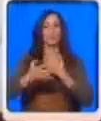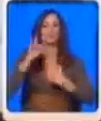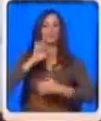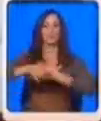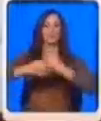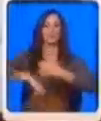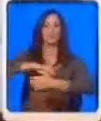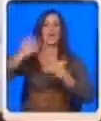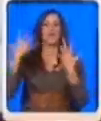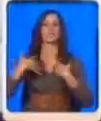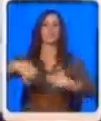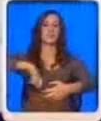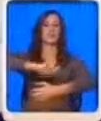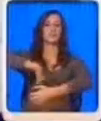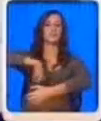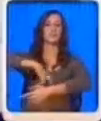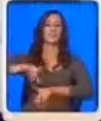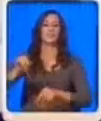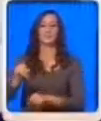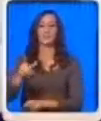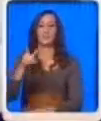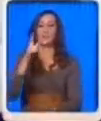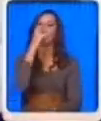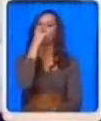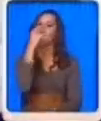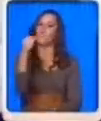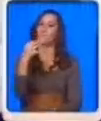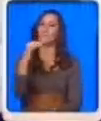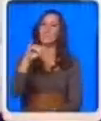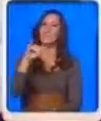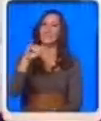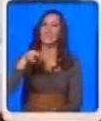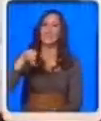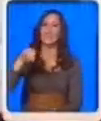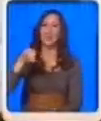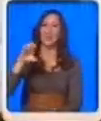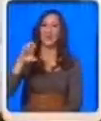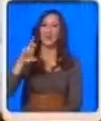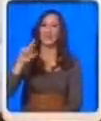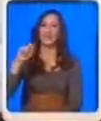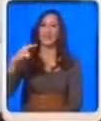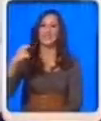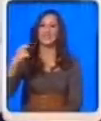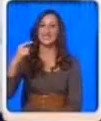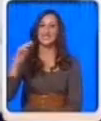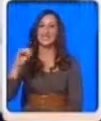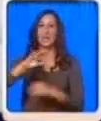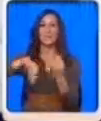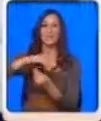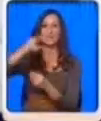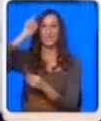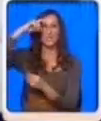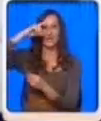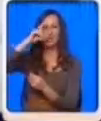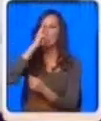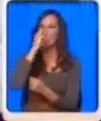na Assembleia, e tem o Pinócrates. Tem o Pinócrates que ela faz maravilhosamente. É uma mistura entre Sócrates e Pinócrates. Com